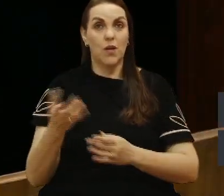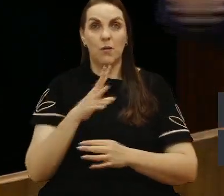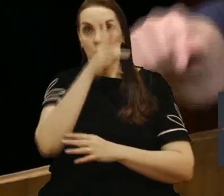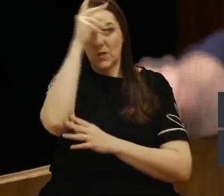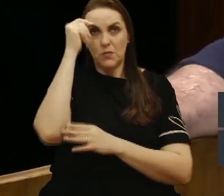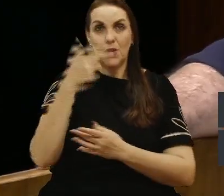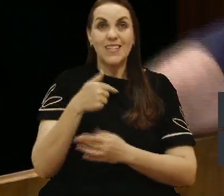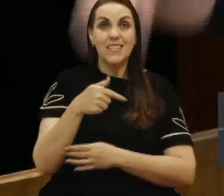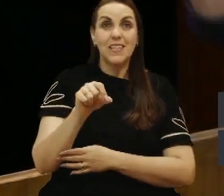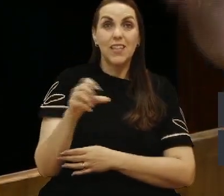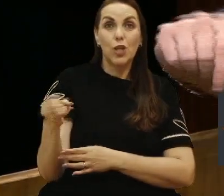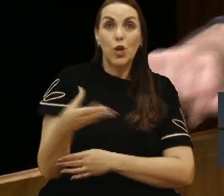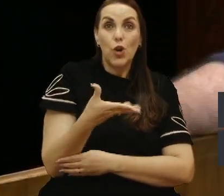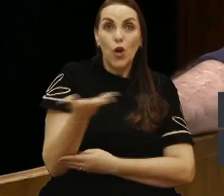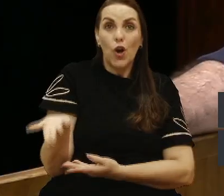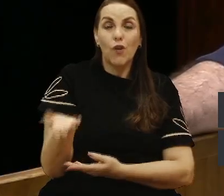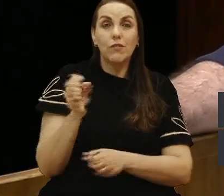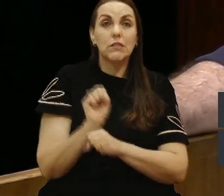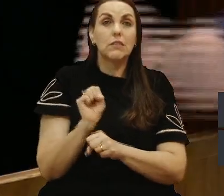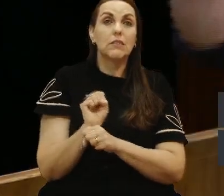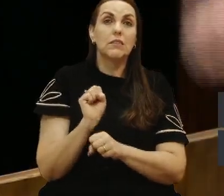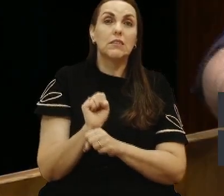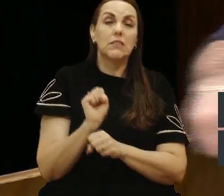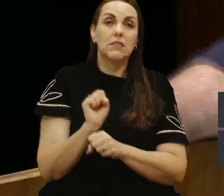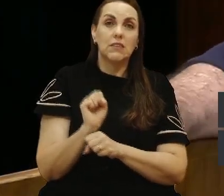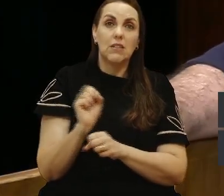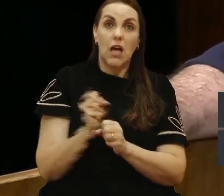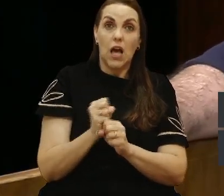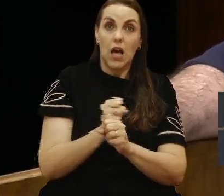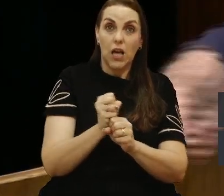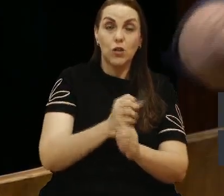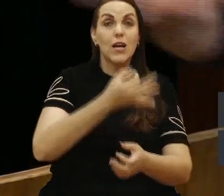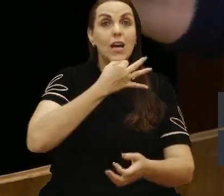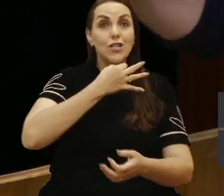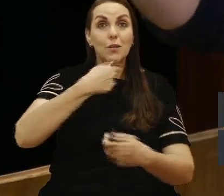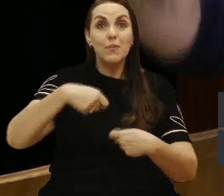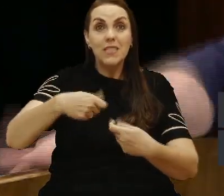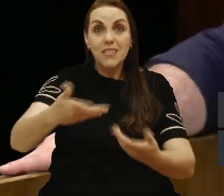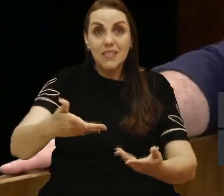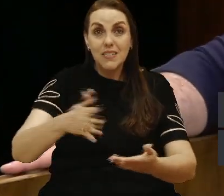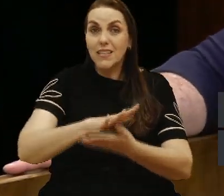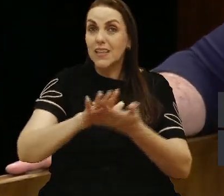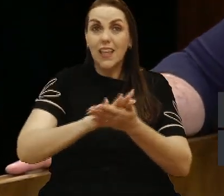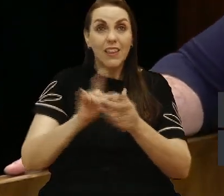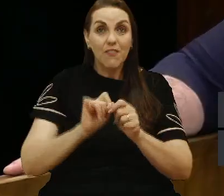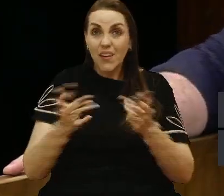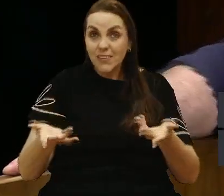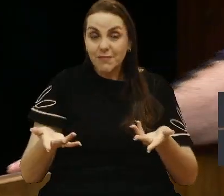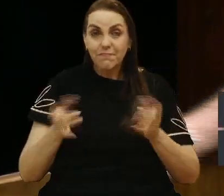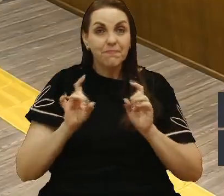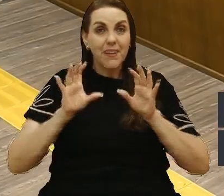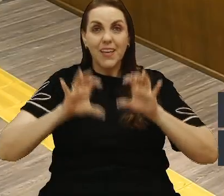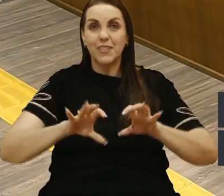esperando a nomeação há mais de ano, e Caxias do Sul precisando, e nada se faz. Seria